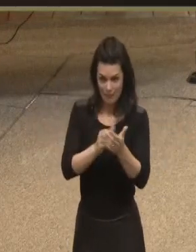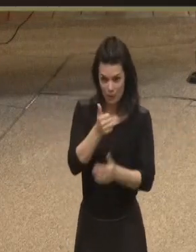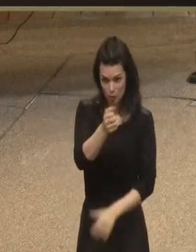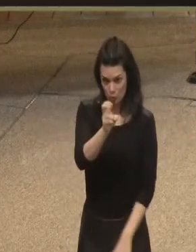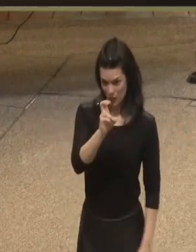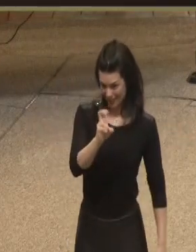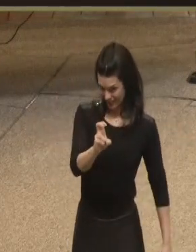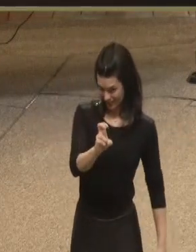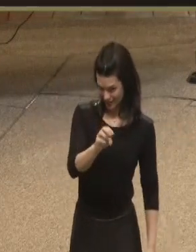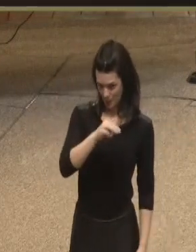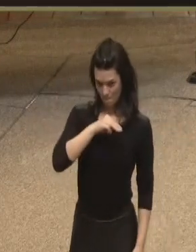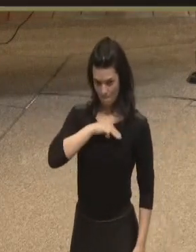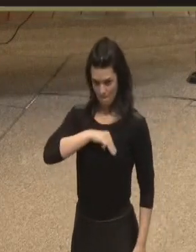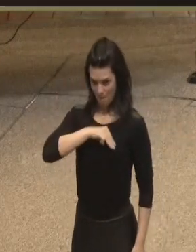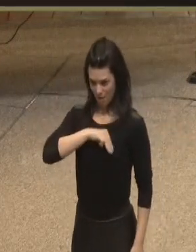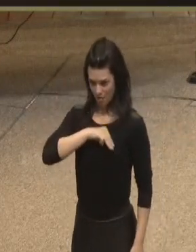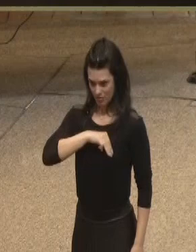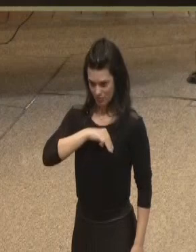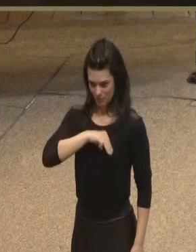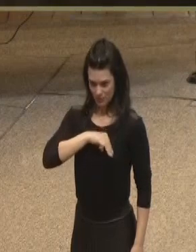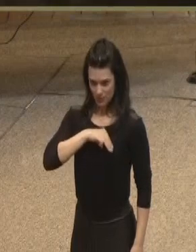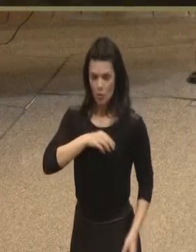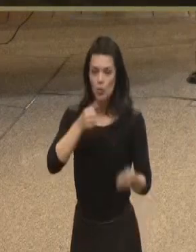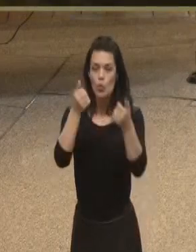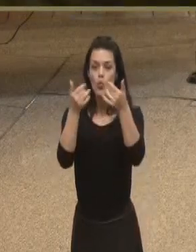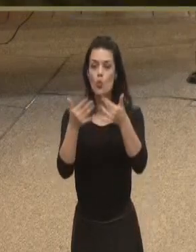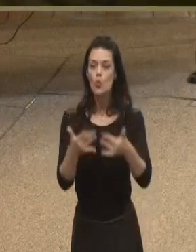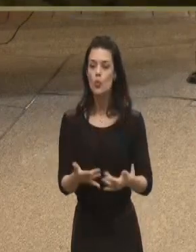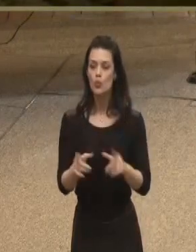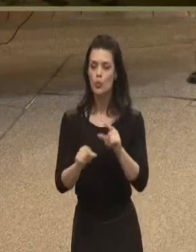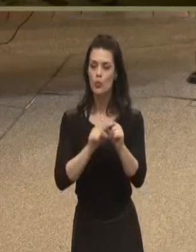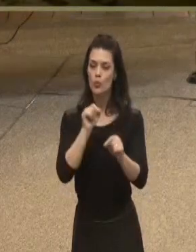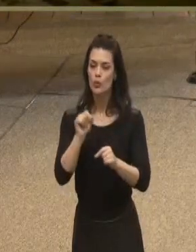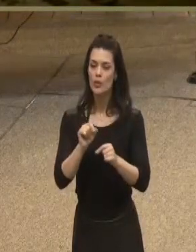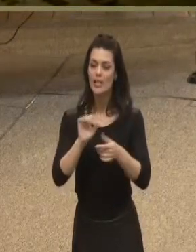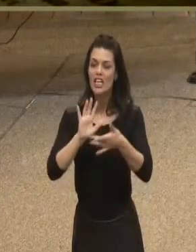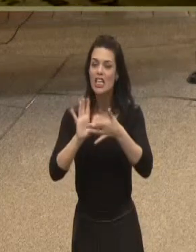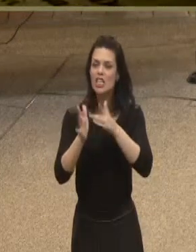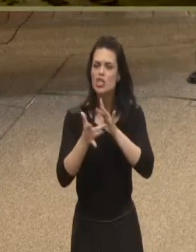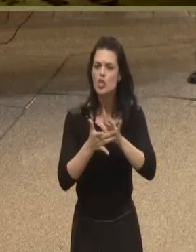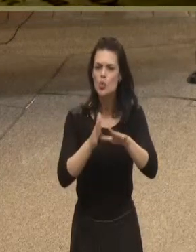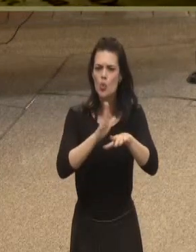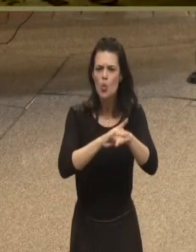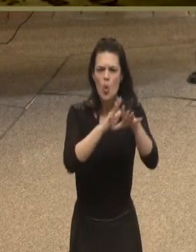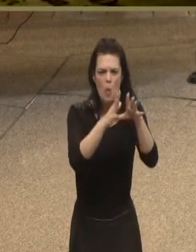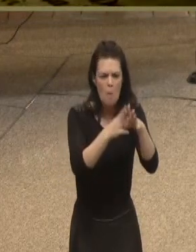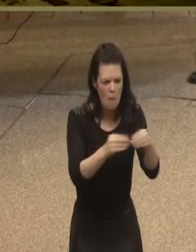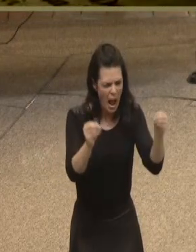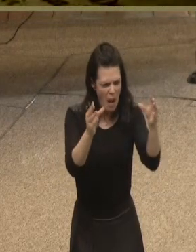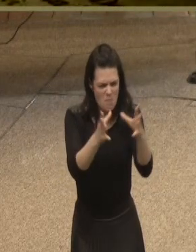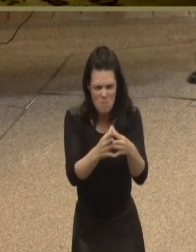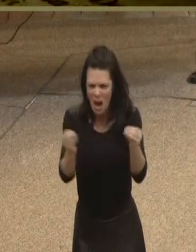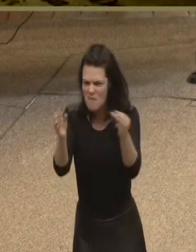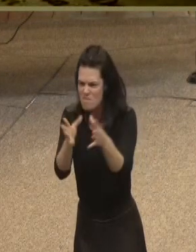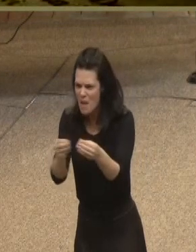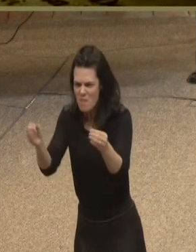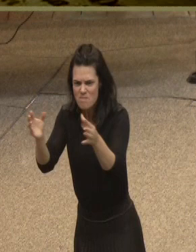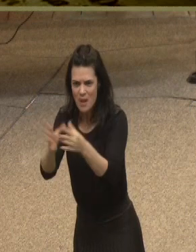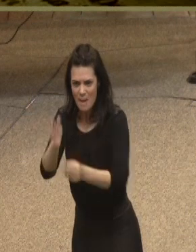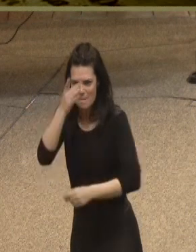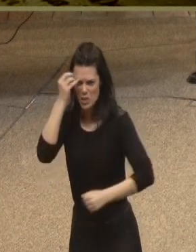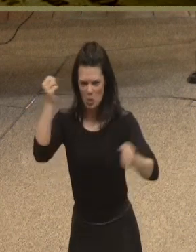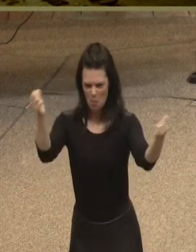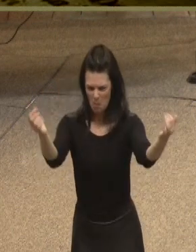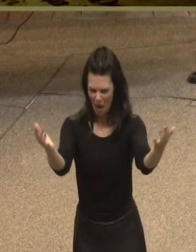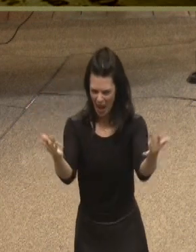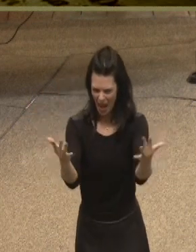de Mateus, no seu final, nós temos o relato de que Jesus curava multidões. Multidões chegavam a ele, traziam os